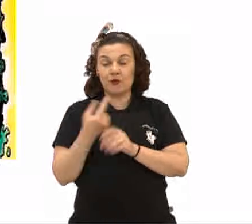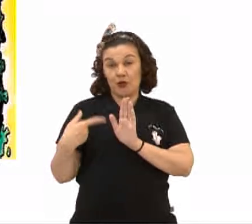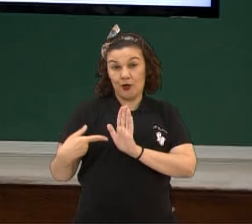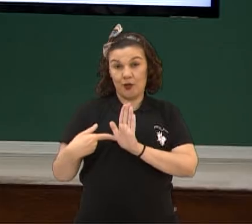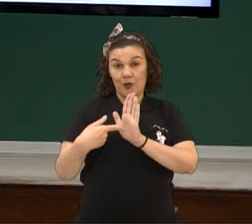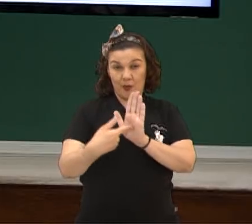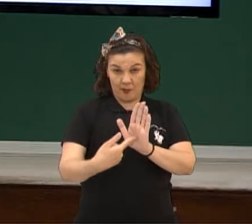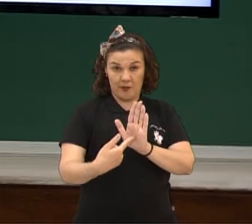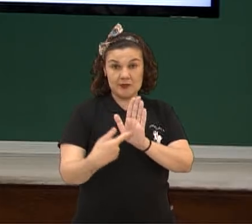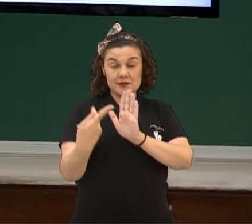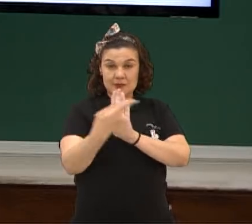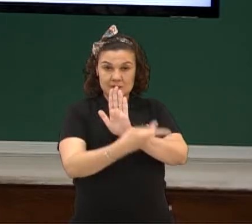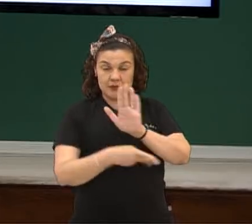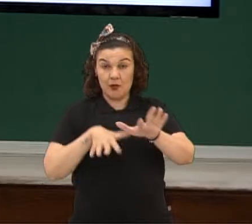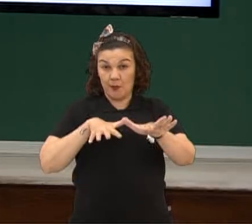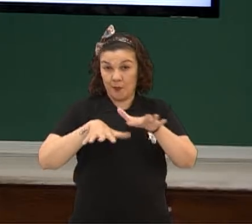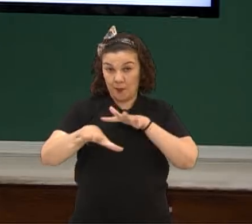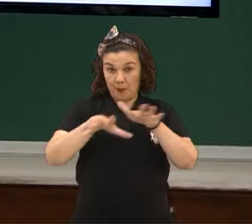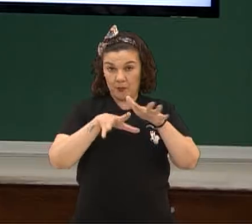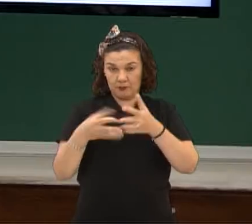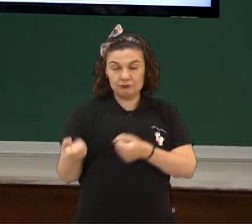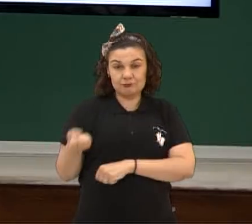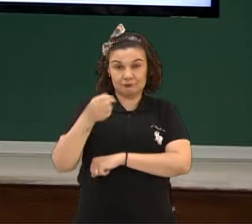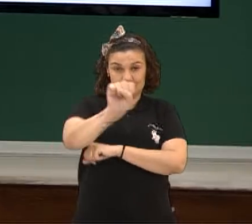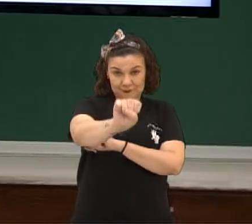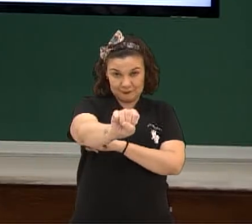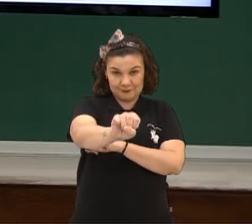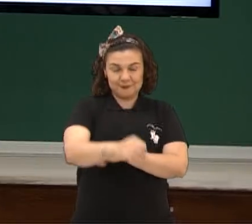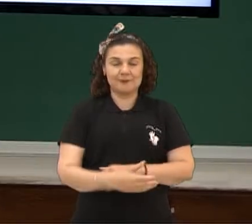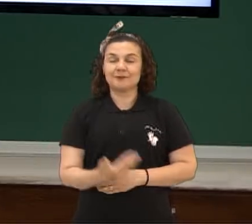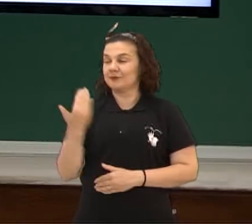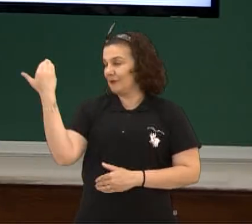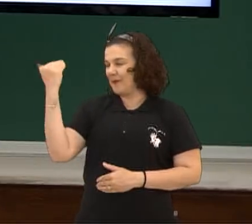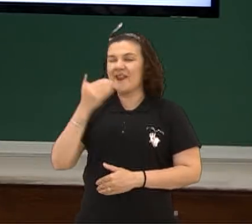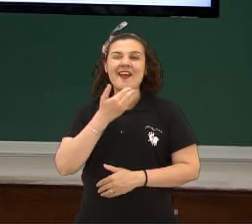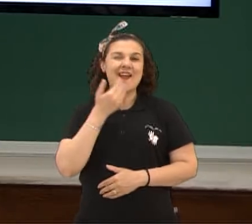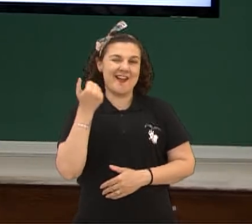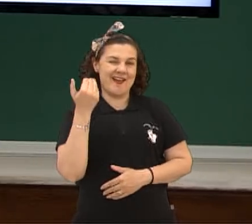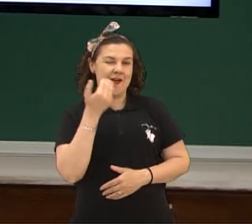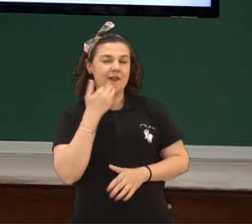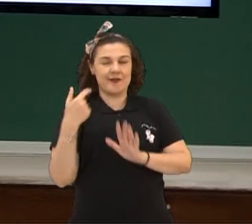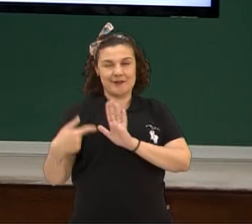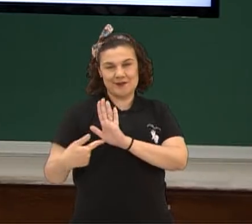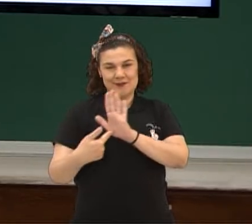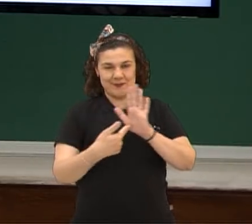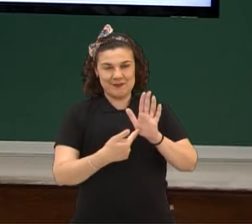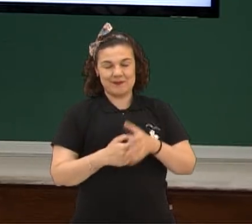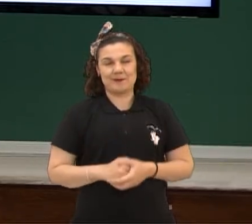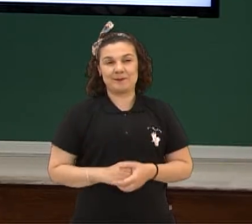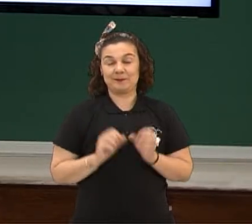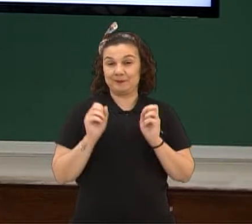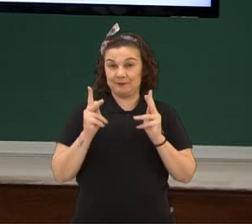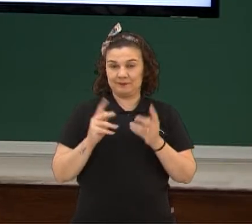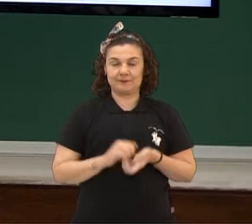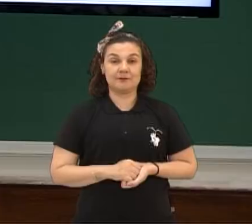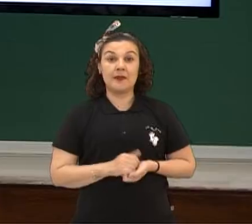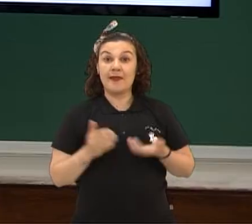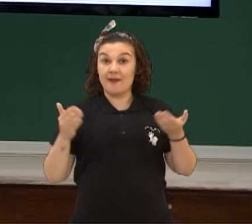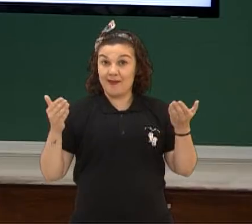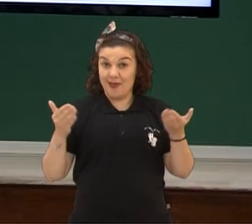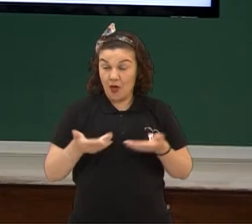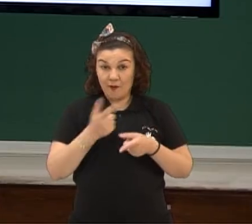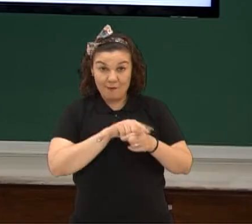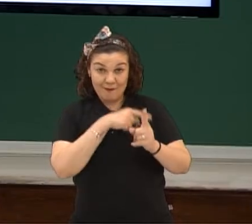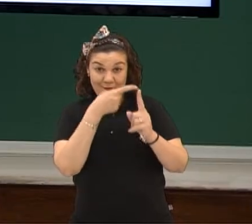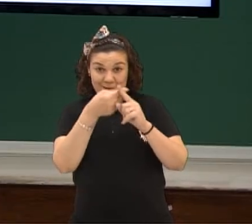a representação do movimento destes super-heróis. Tranquilo, né? Fica fácil a identificação aqui. Bora para mais um